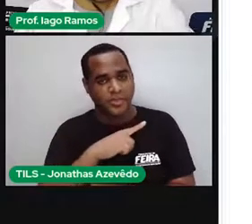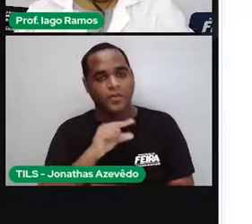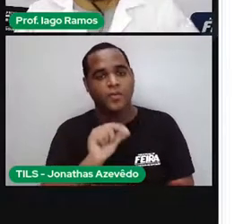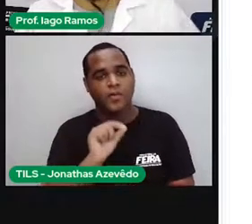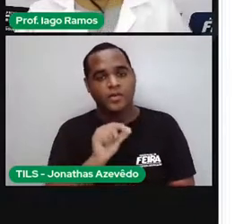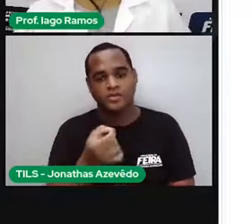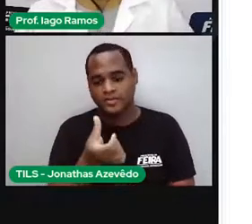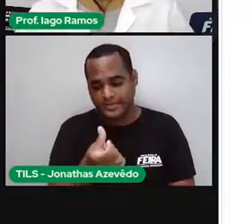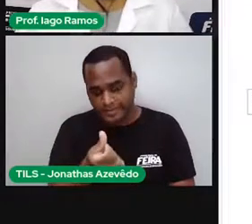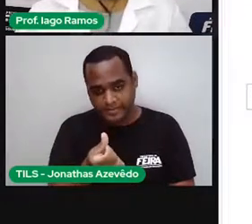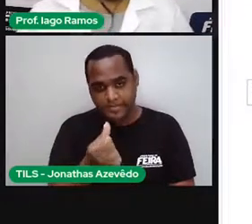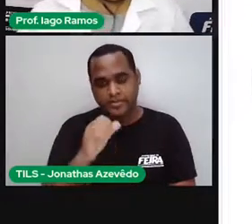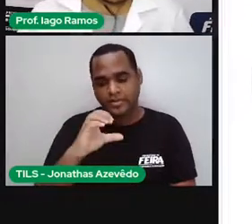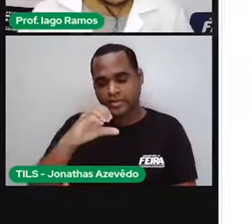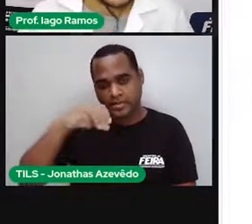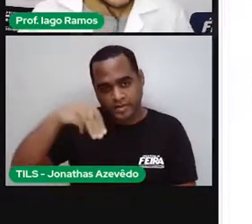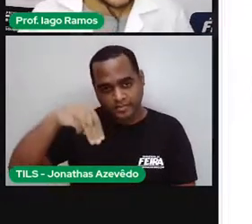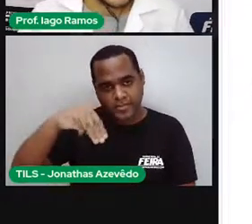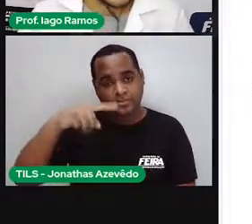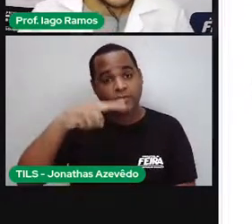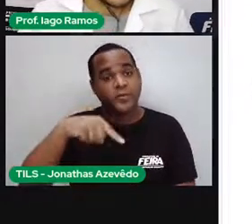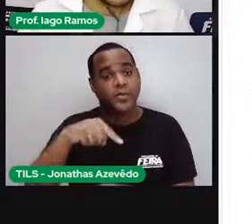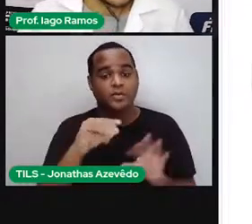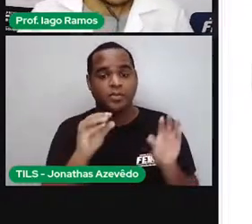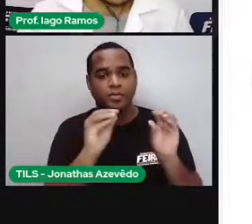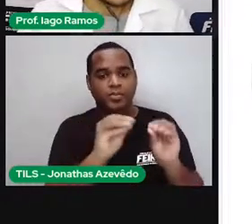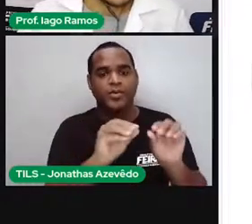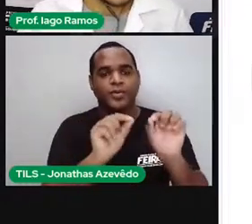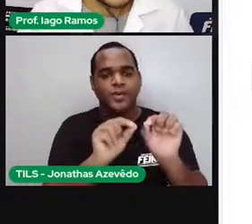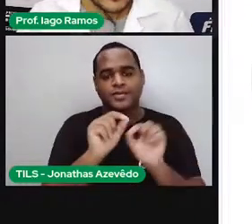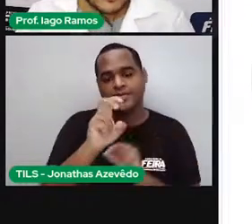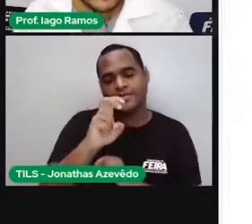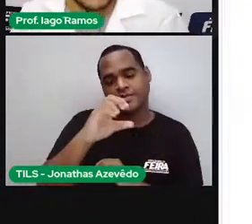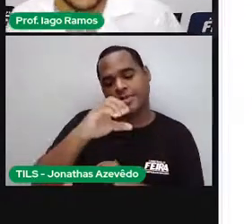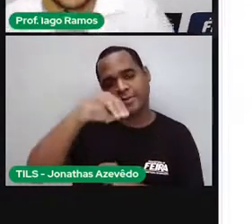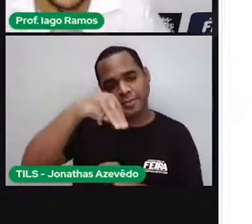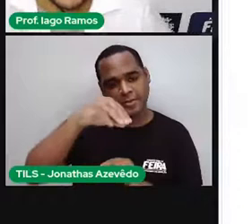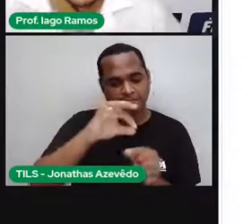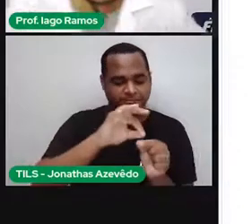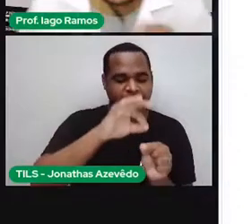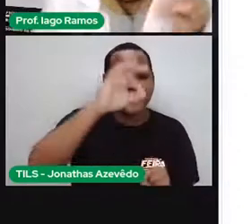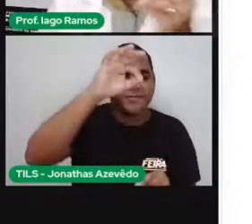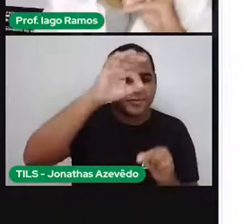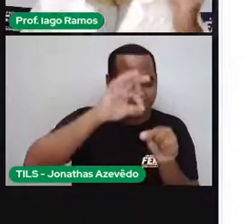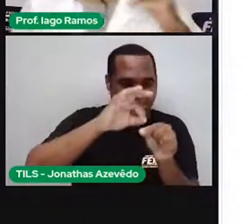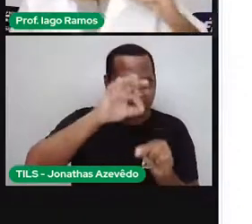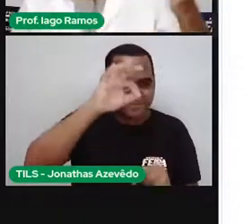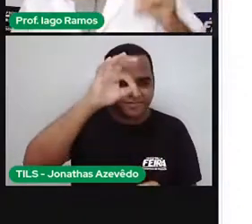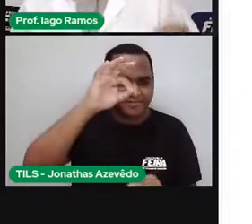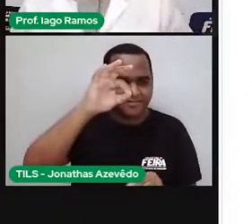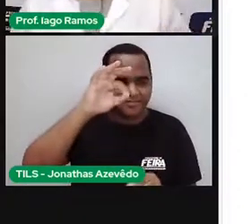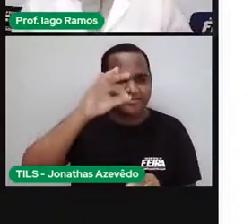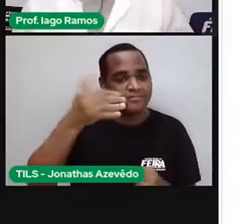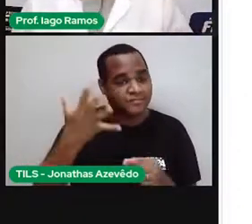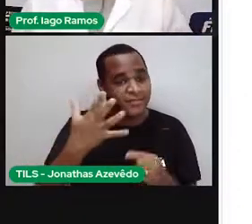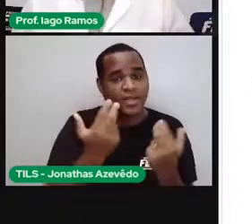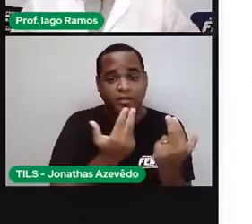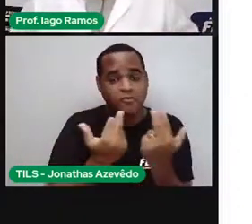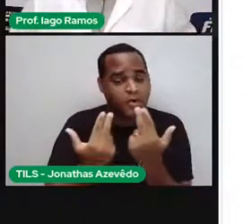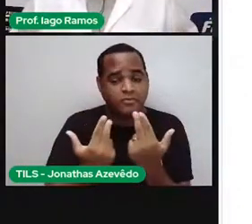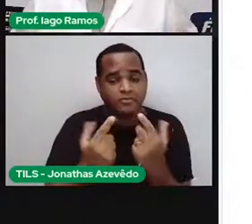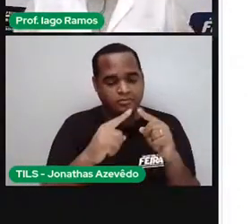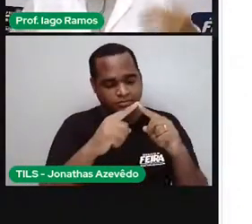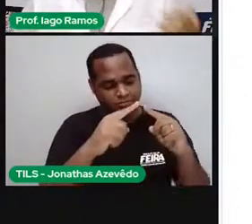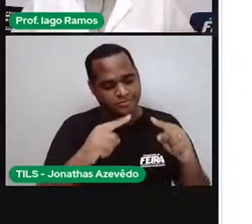os seis da base Vamos colocar só os cinco da altura. São os mesmos triângulos